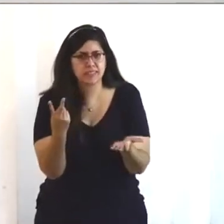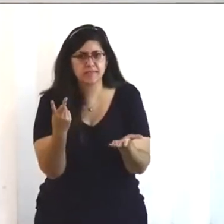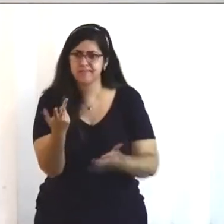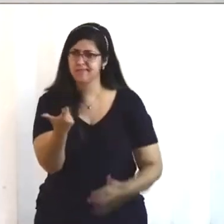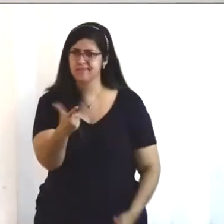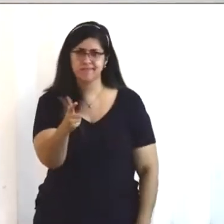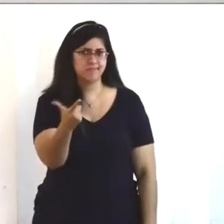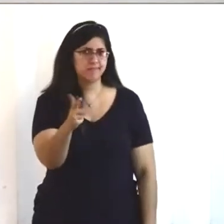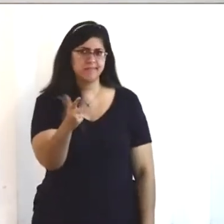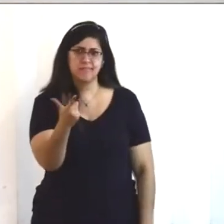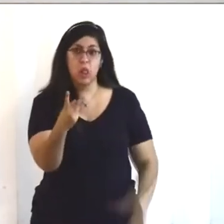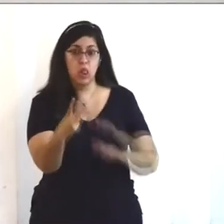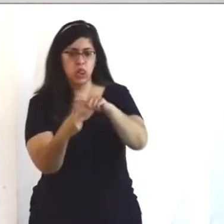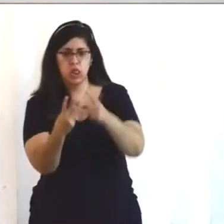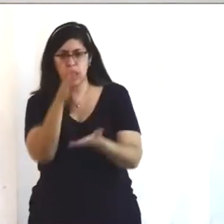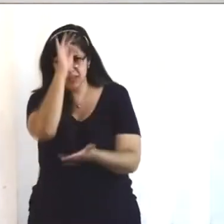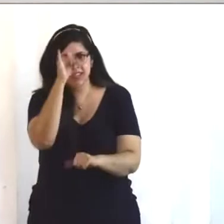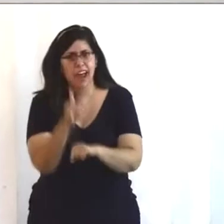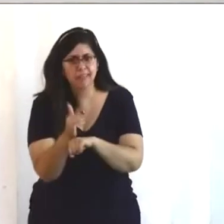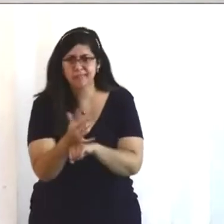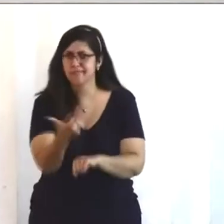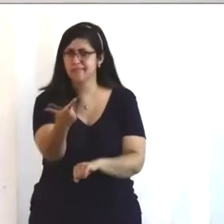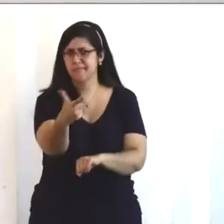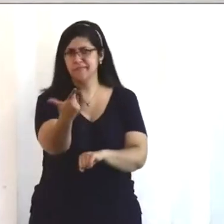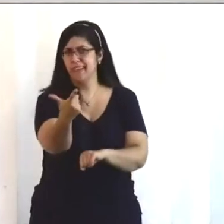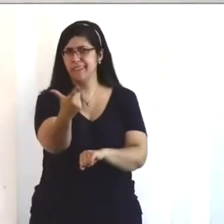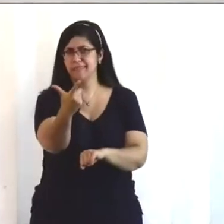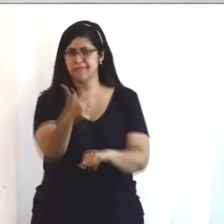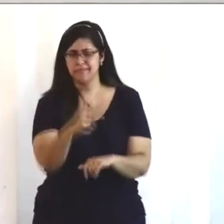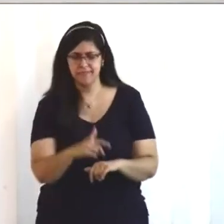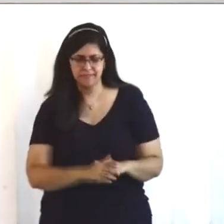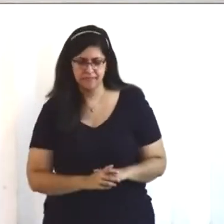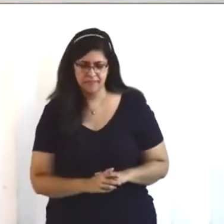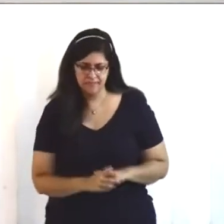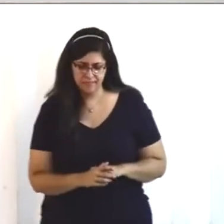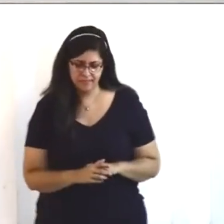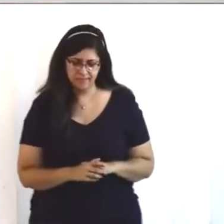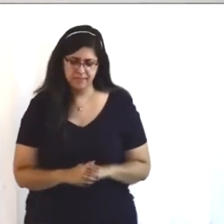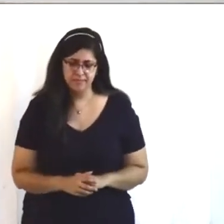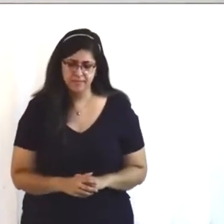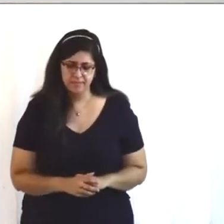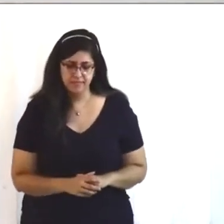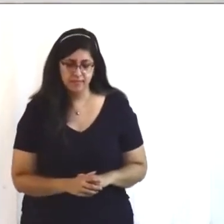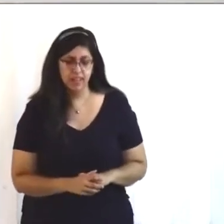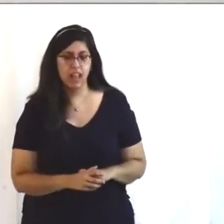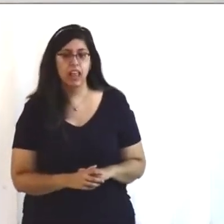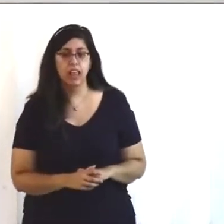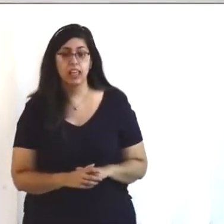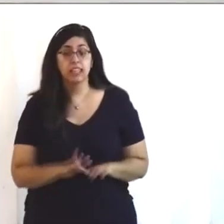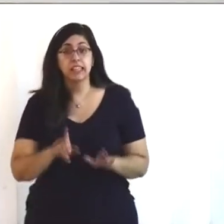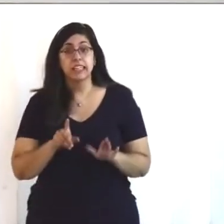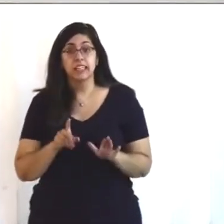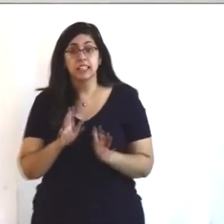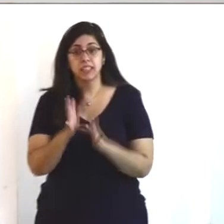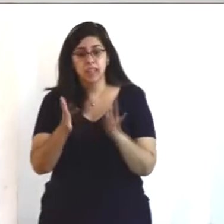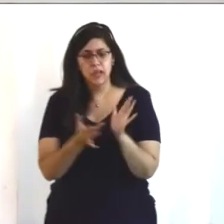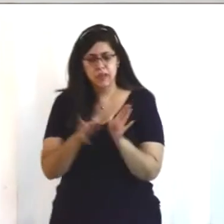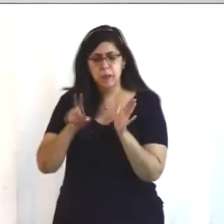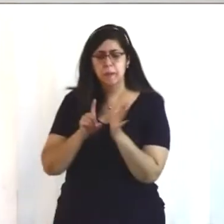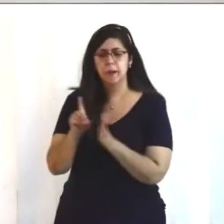dividida? Ele começa a perguntar aos escribas acerca do que eles sabem sobre o poder